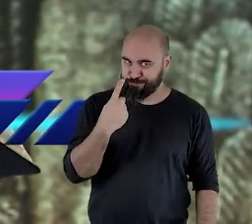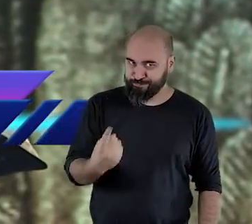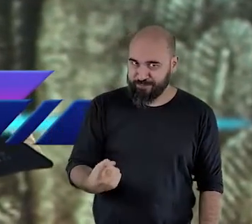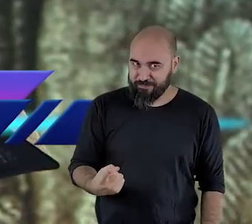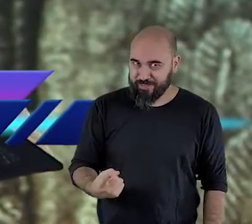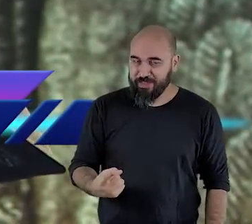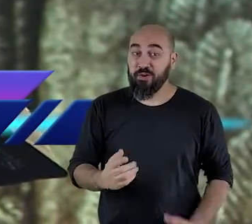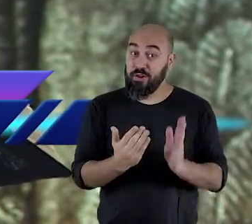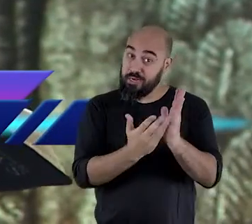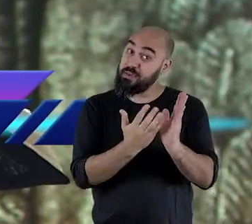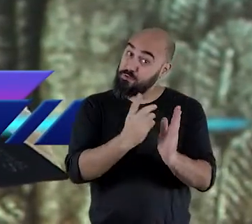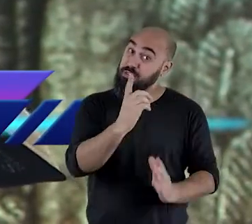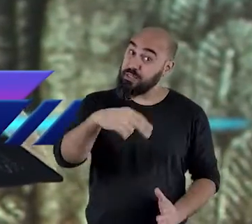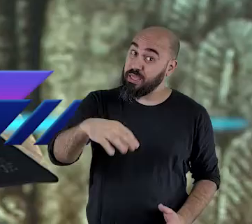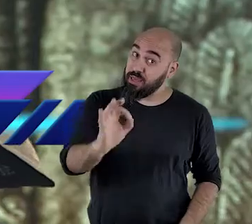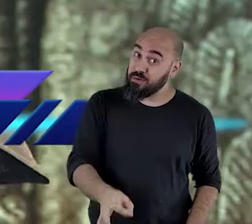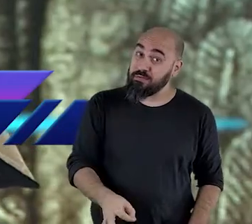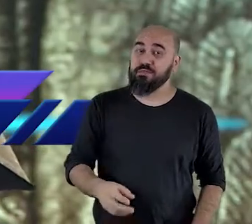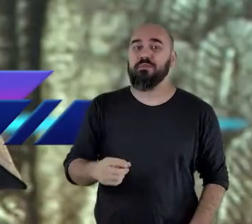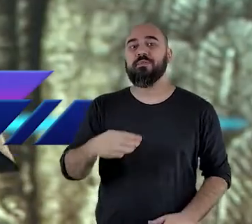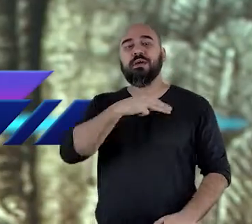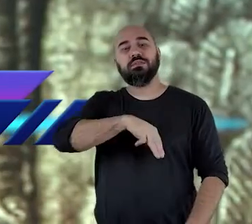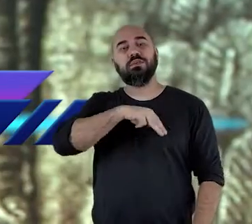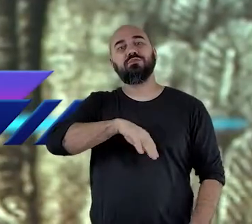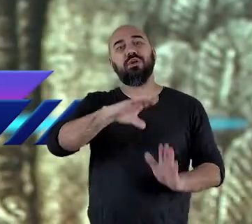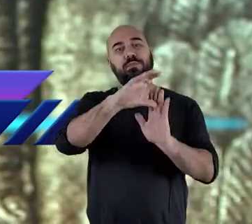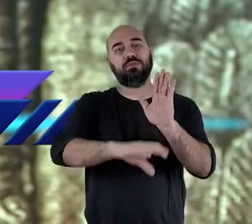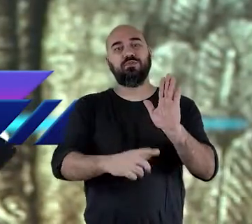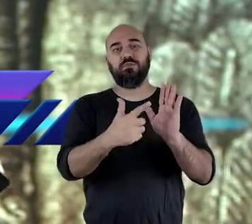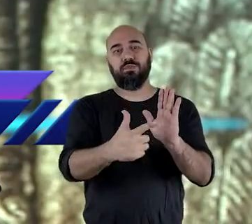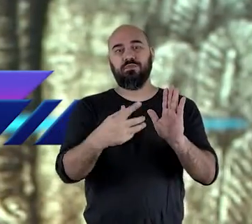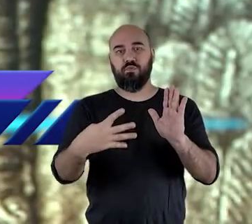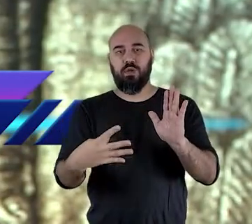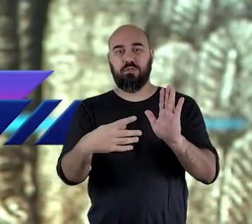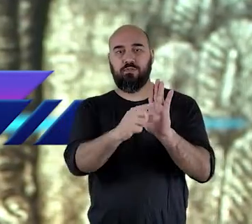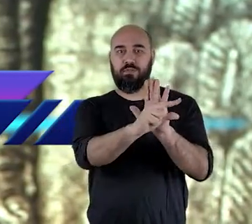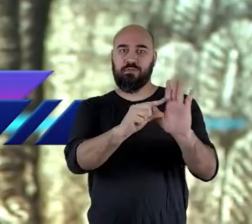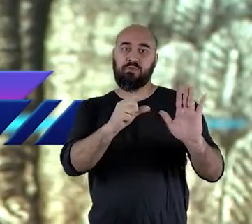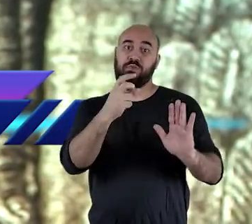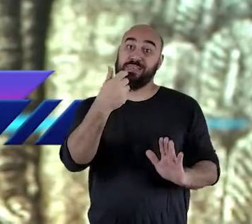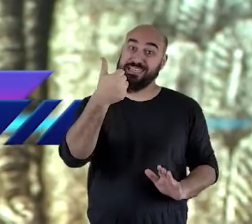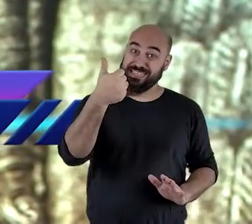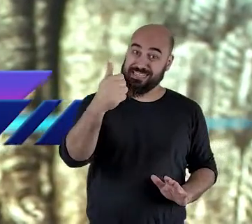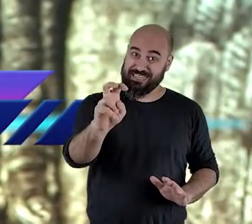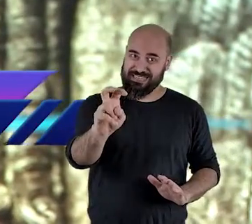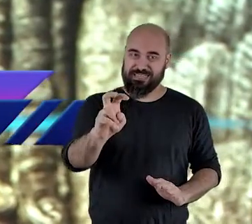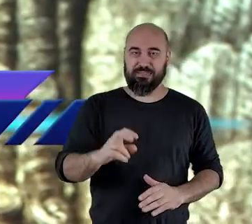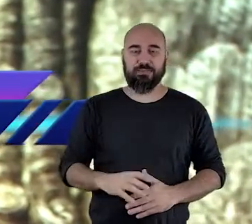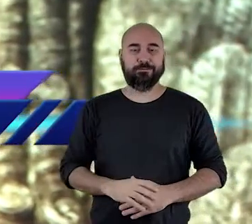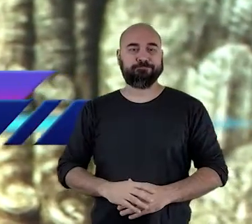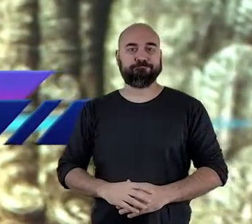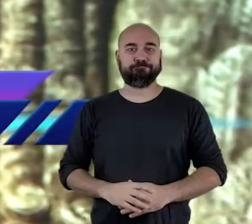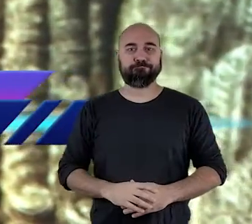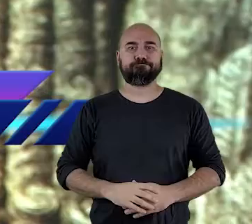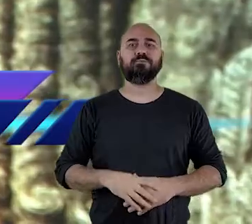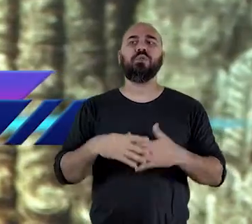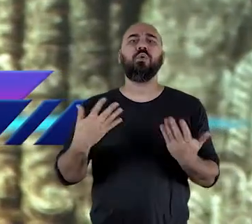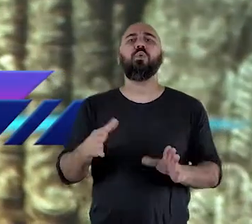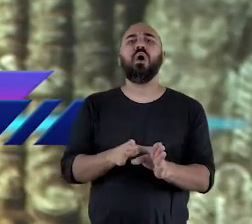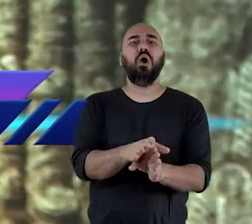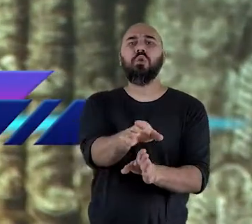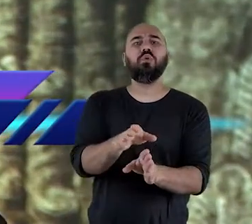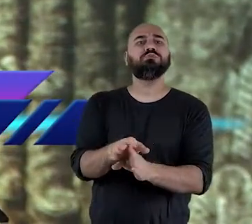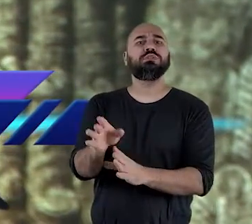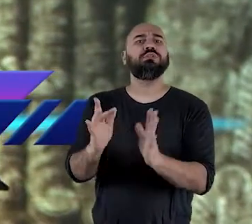Mateus capítulo 24, versículo 15. Mateus 24, 15, vamos encontrar exatamente o conselho